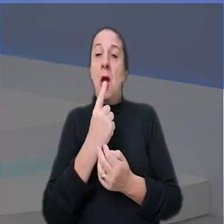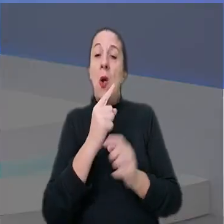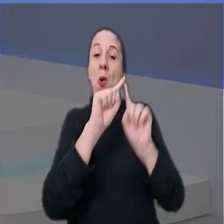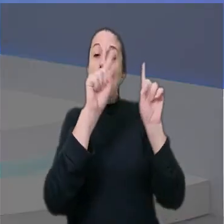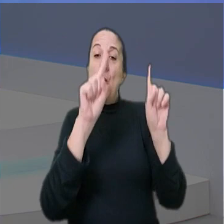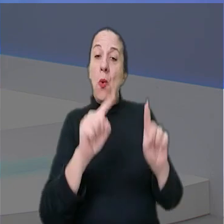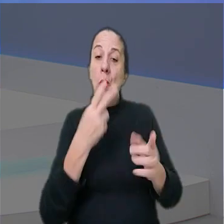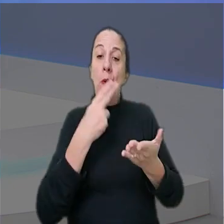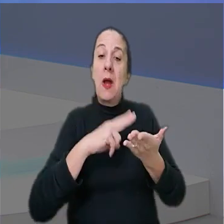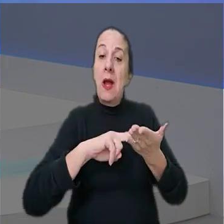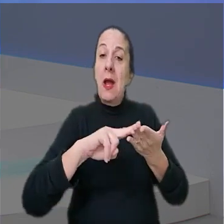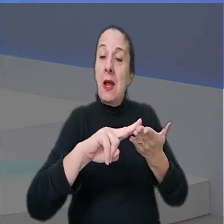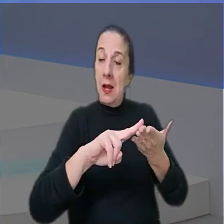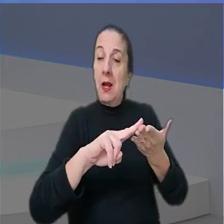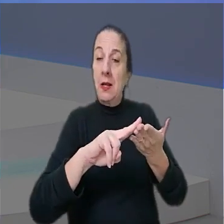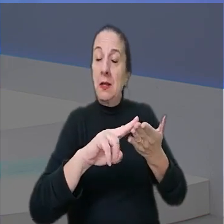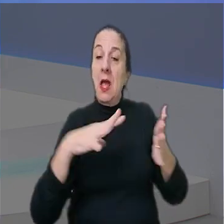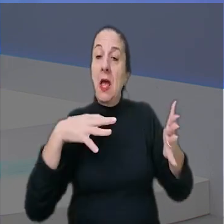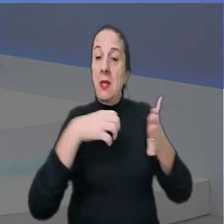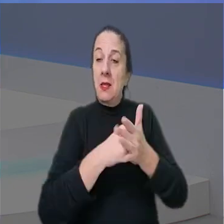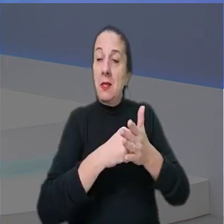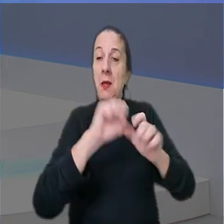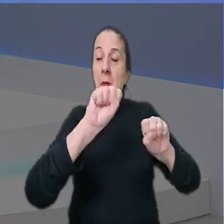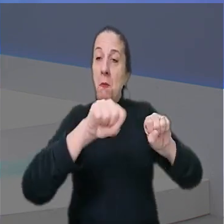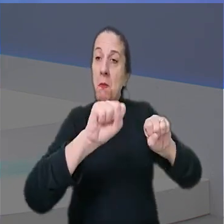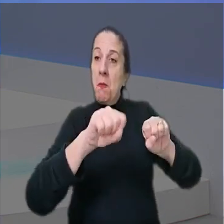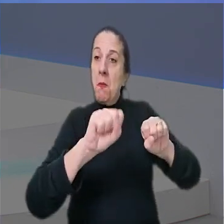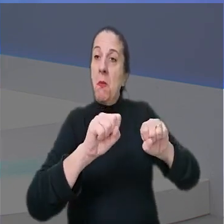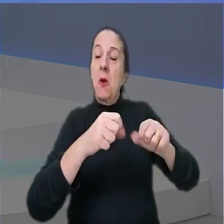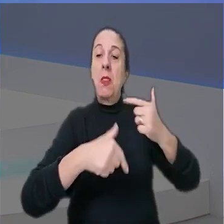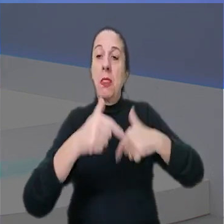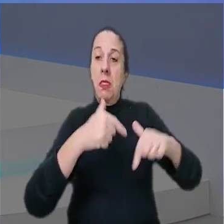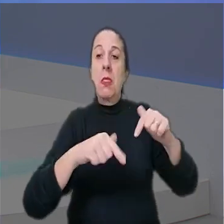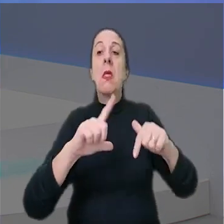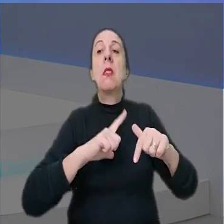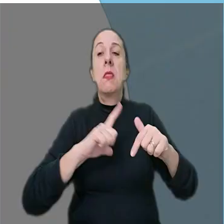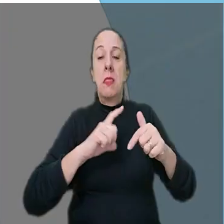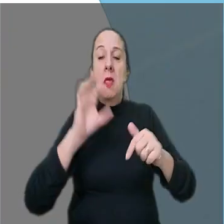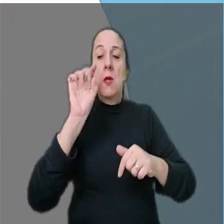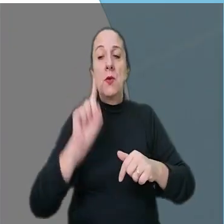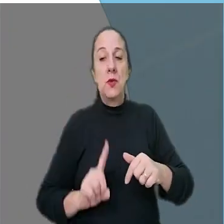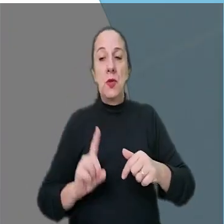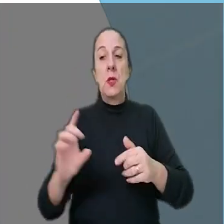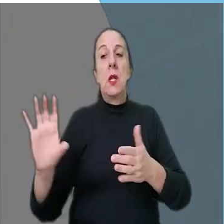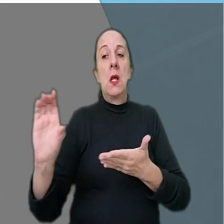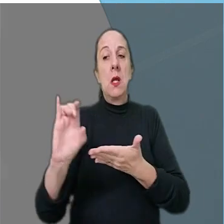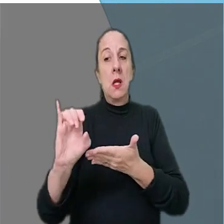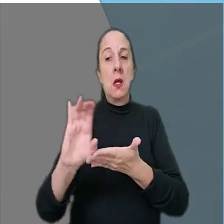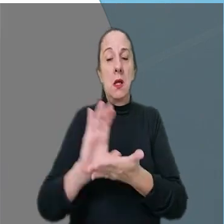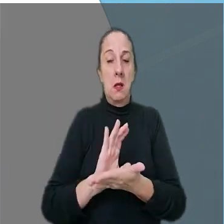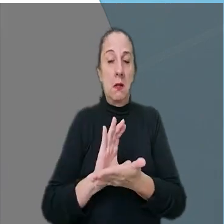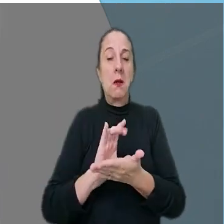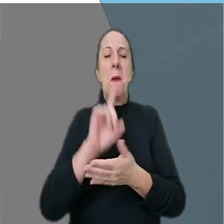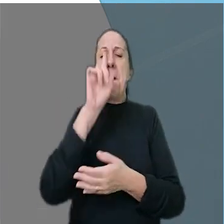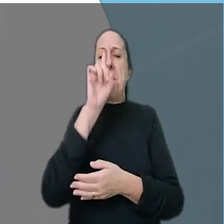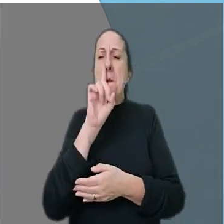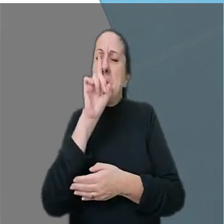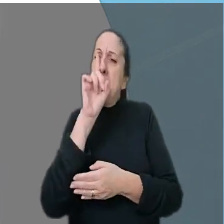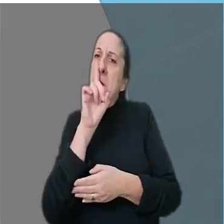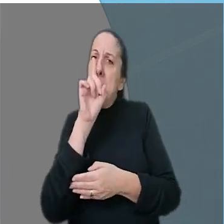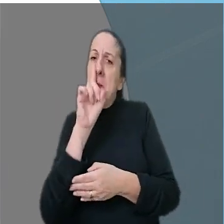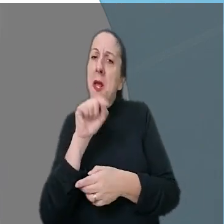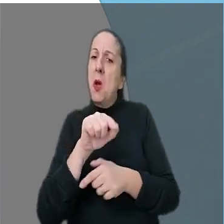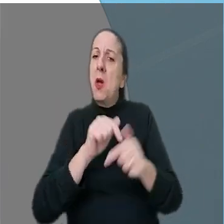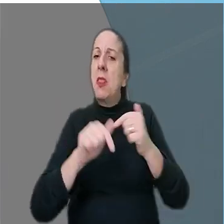Um carteiro que sofreu acidente de moto no trabalho obteve direito à indenização. A atividade foi considerada de risco